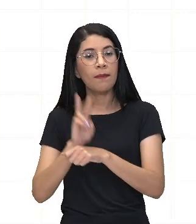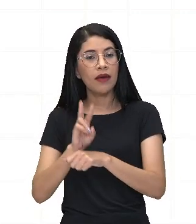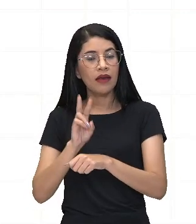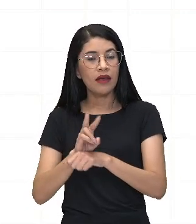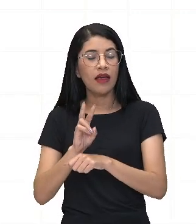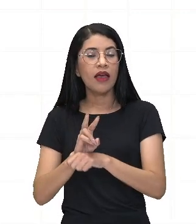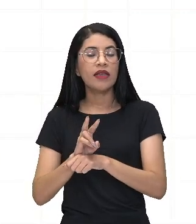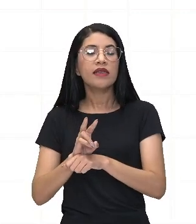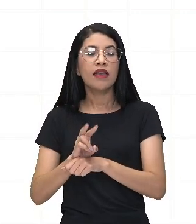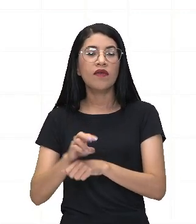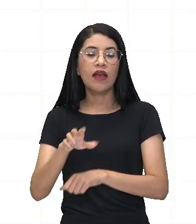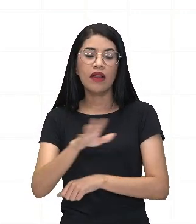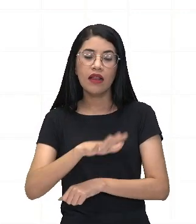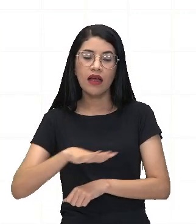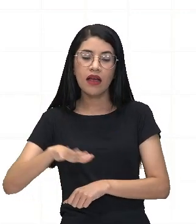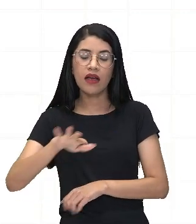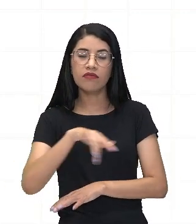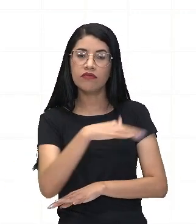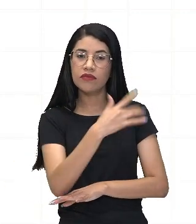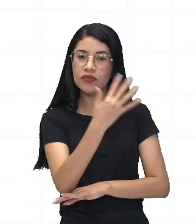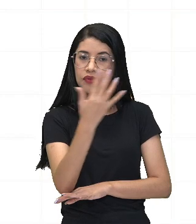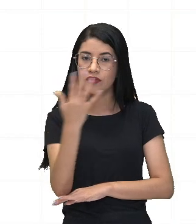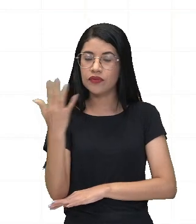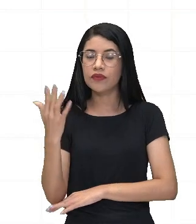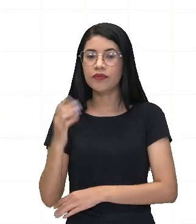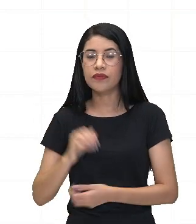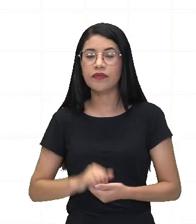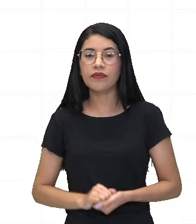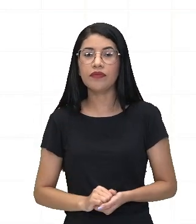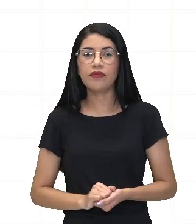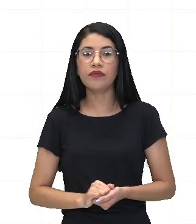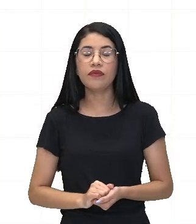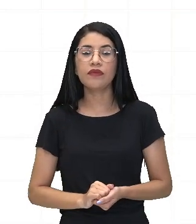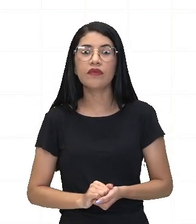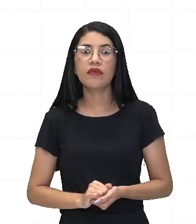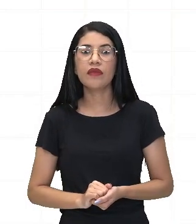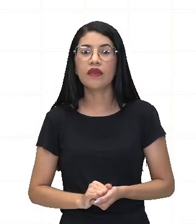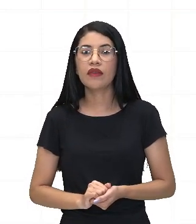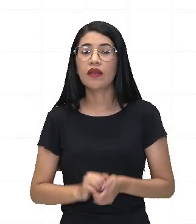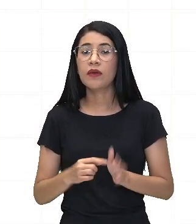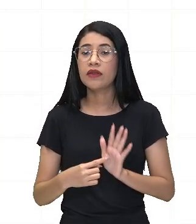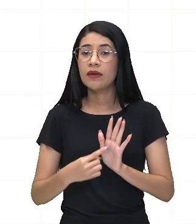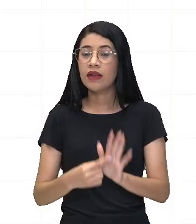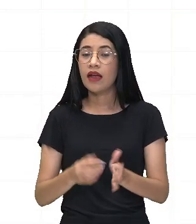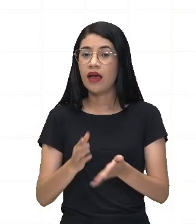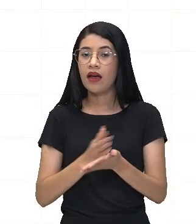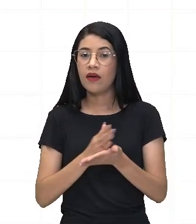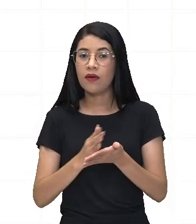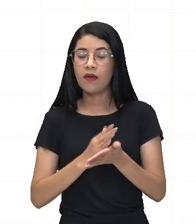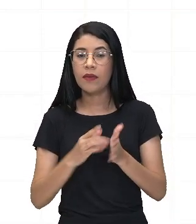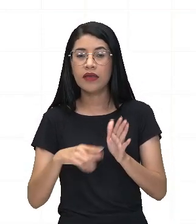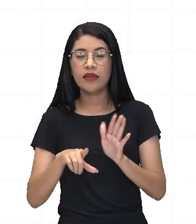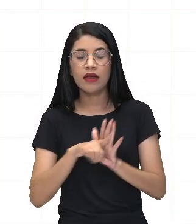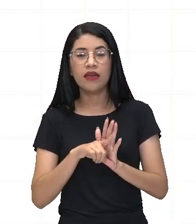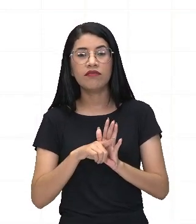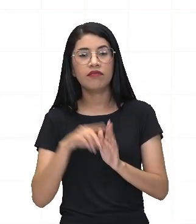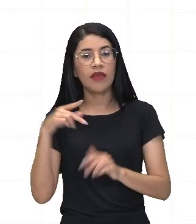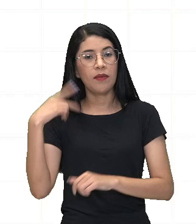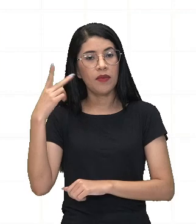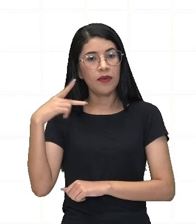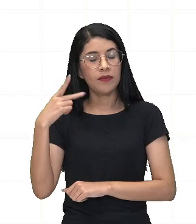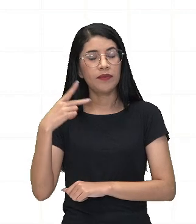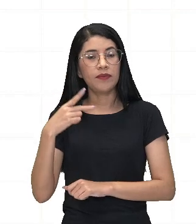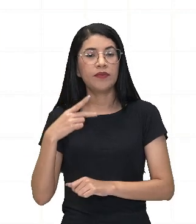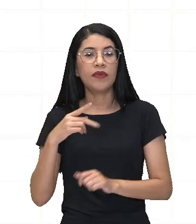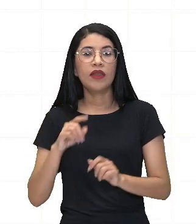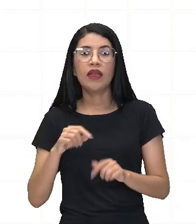da proteção do meio ambiente. Então, a gente pode destacar aí, dentro dessa política e legislação ambiental